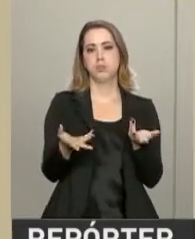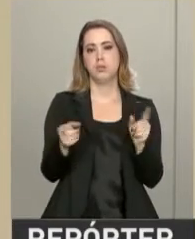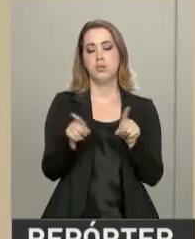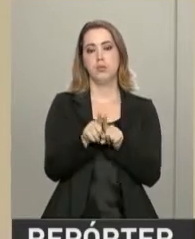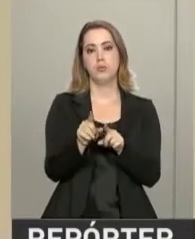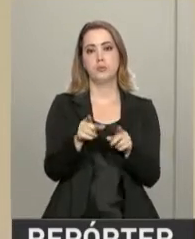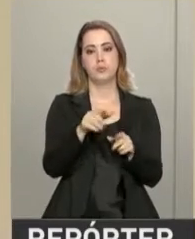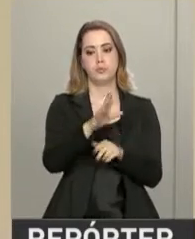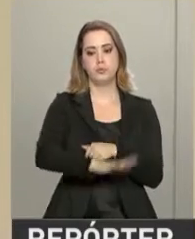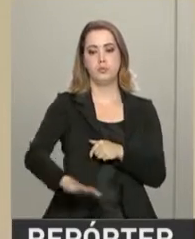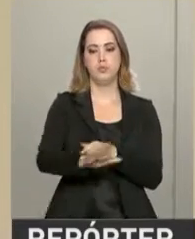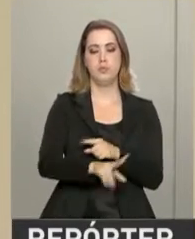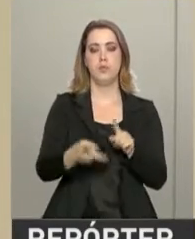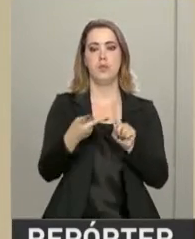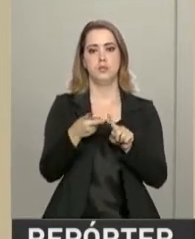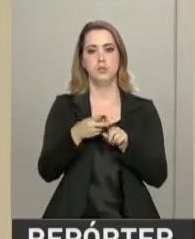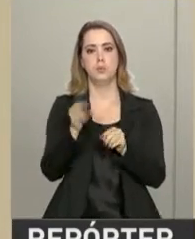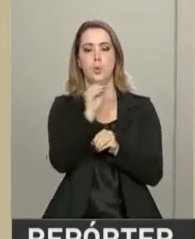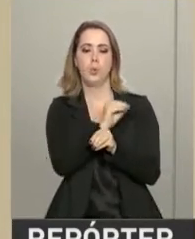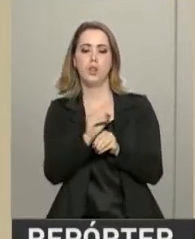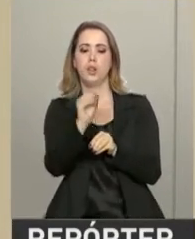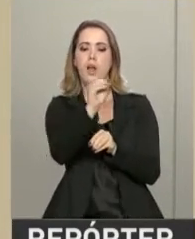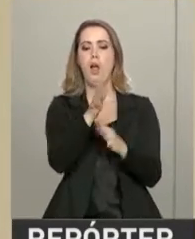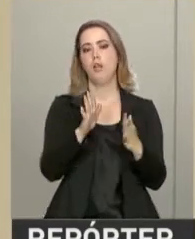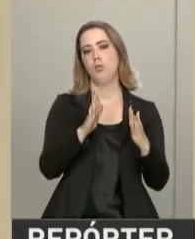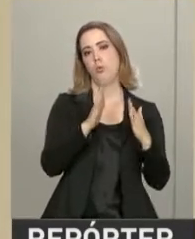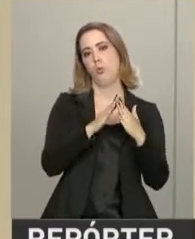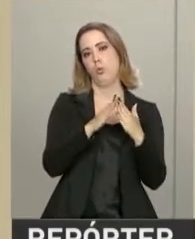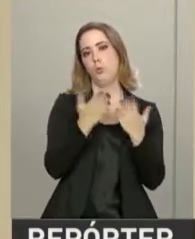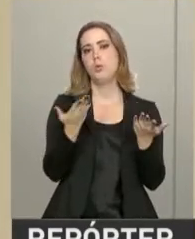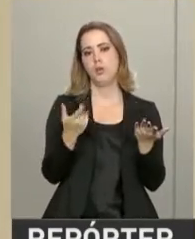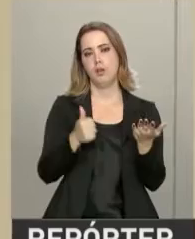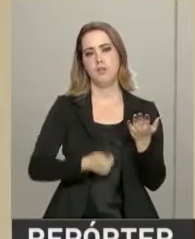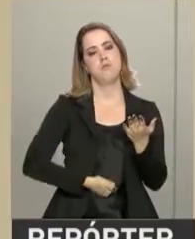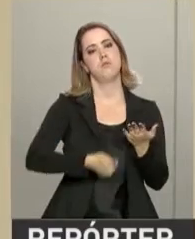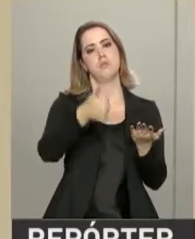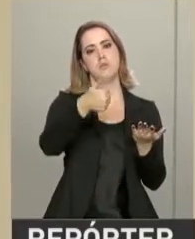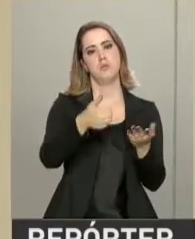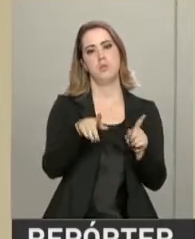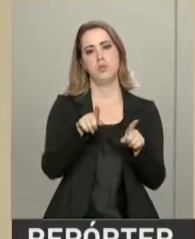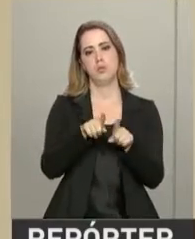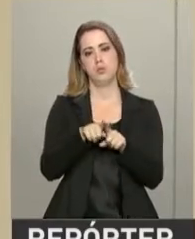outro lado é que a criança precisa ser cuidado né e não é na creche que ela vai ser cuidada de uma doença